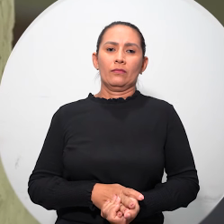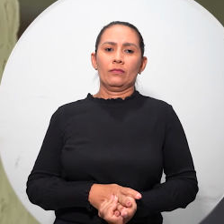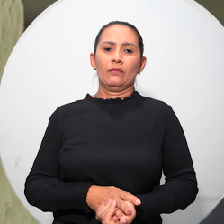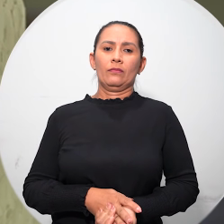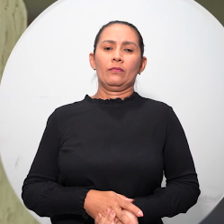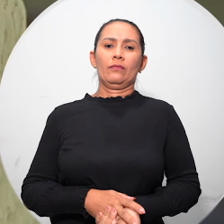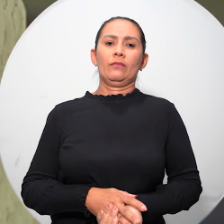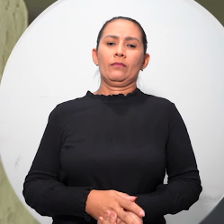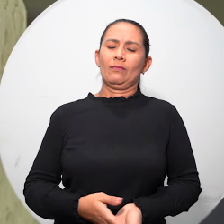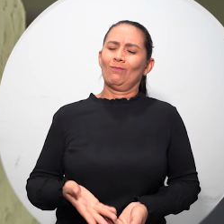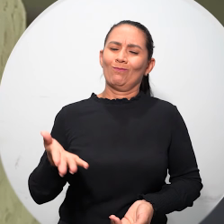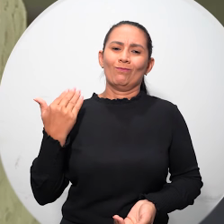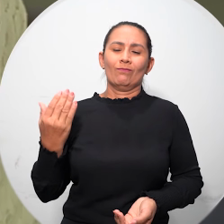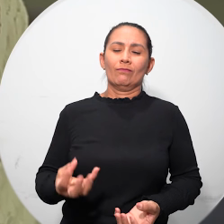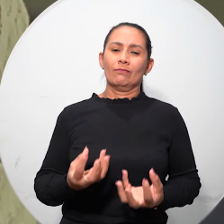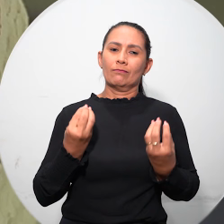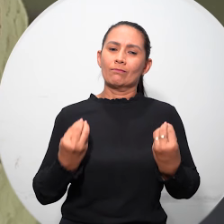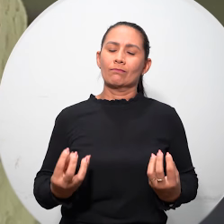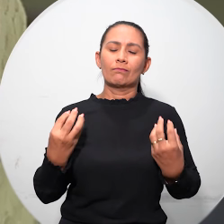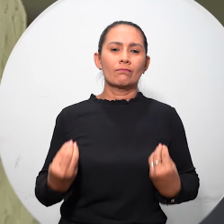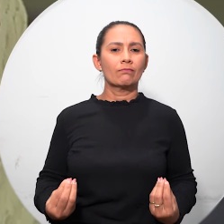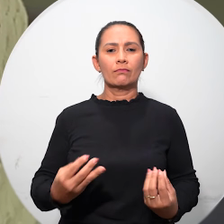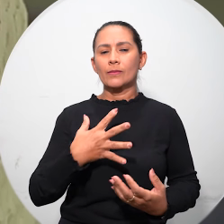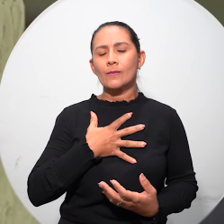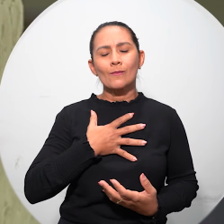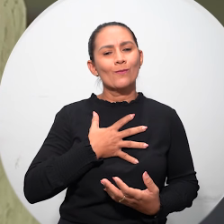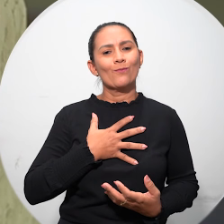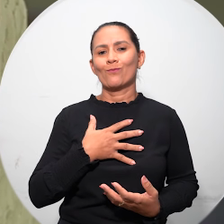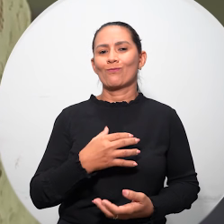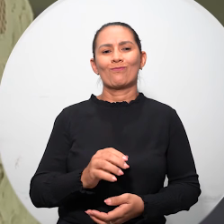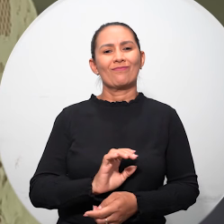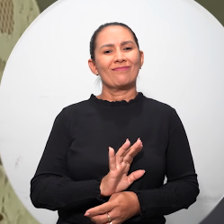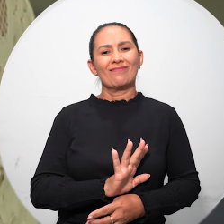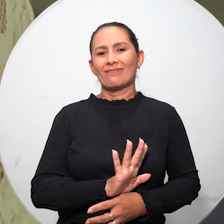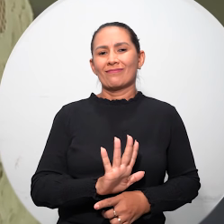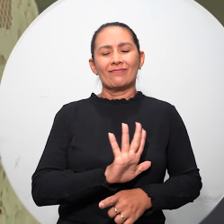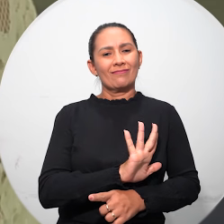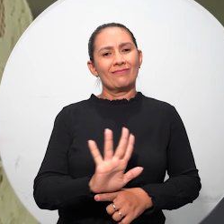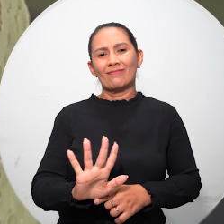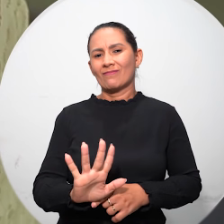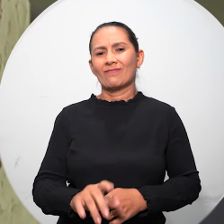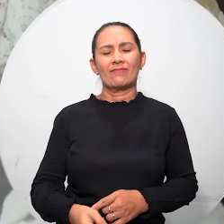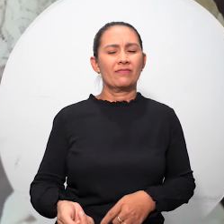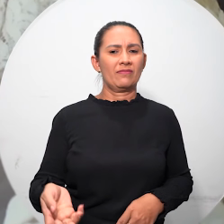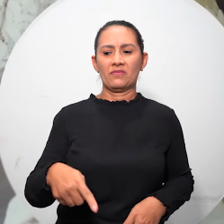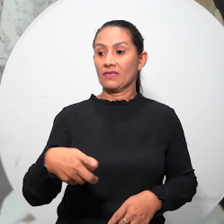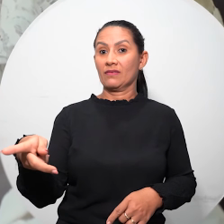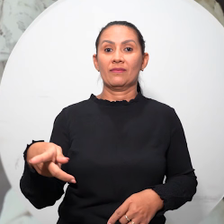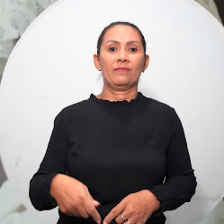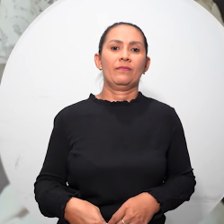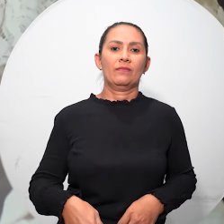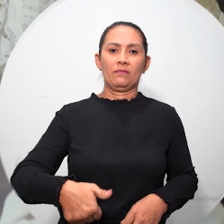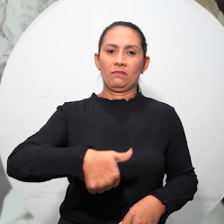E foi muito bom o tempo de cinema, como eu já falei, muito bom. Um cinema. E foi muito bom, ele foi meu primeiro namorado, como eu falei. E eu não esqueço